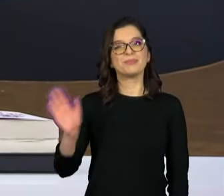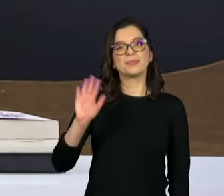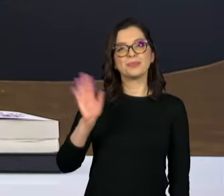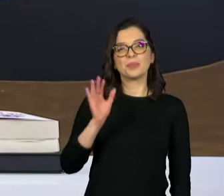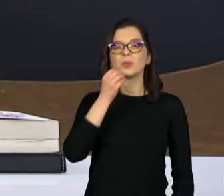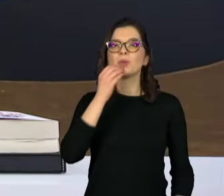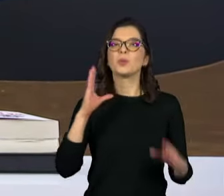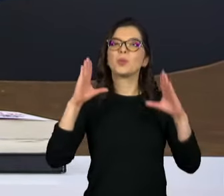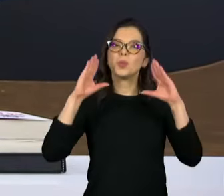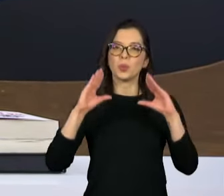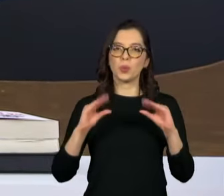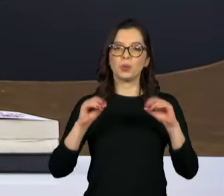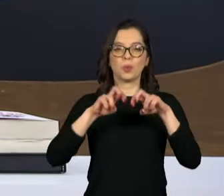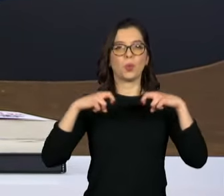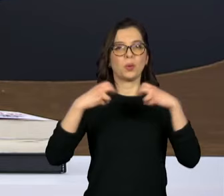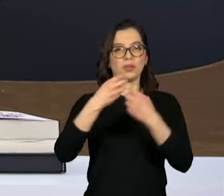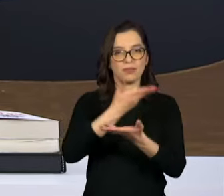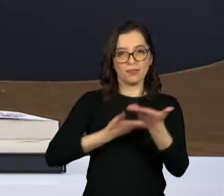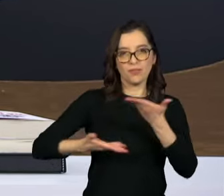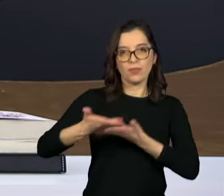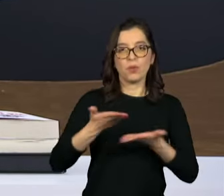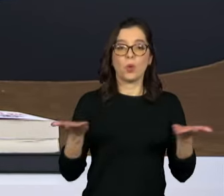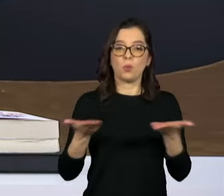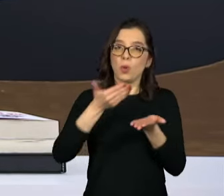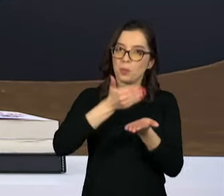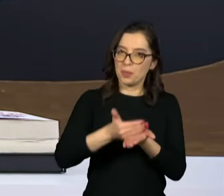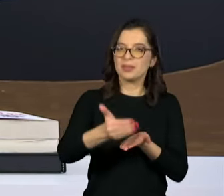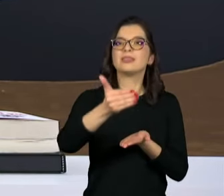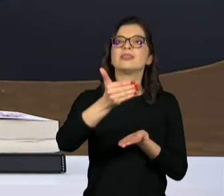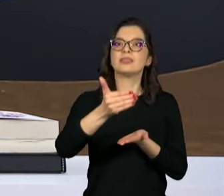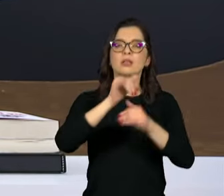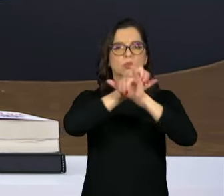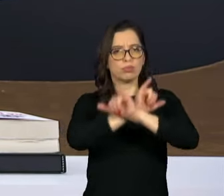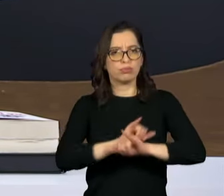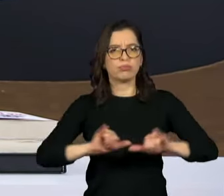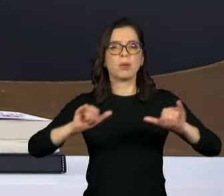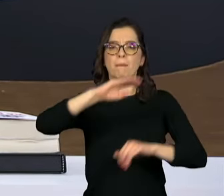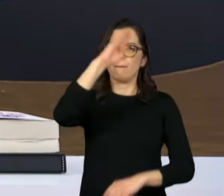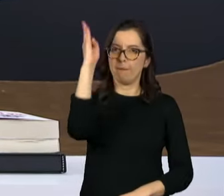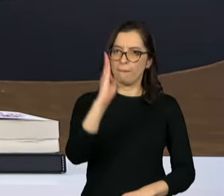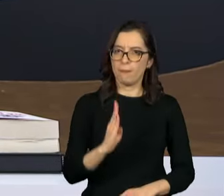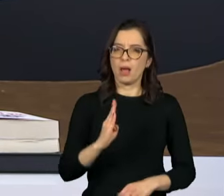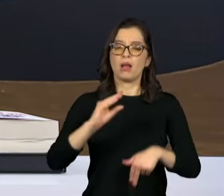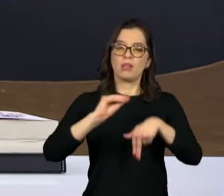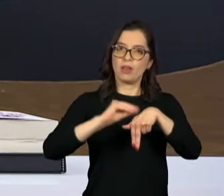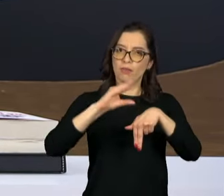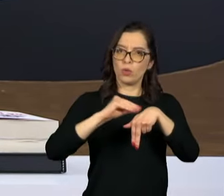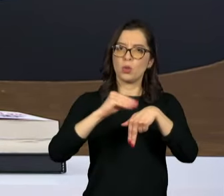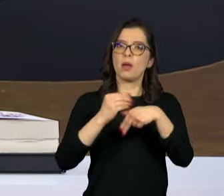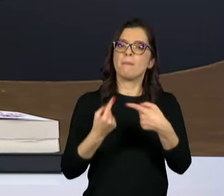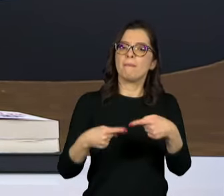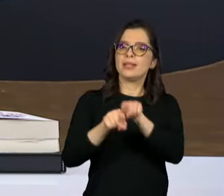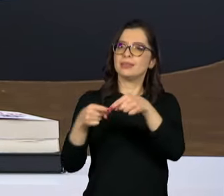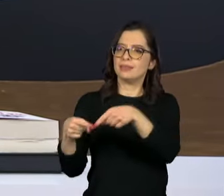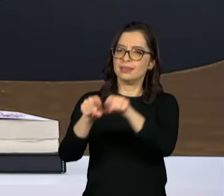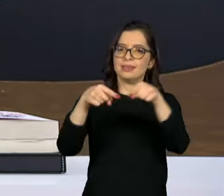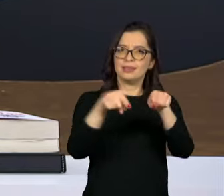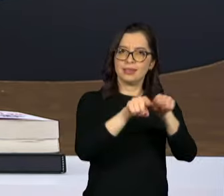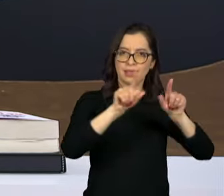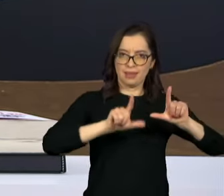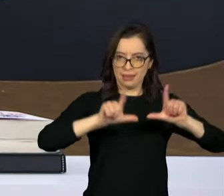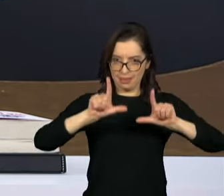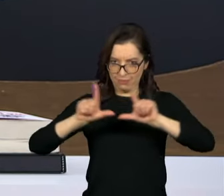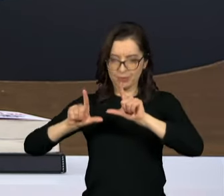boa noite. Roda Viva começa agora com transmissão para todo o Brasil pela TV Cultura e suas emissoras afiliadas.